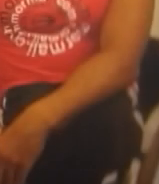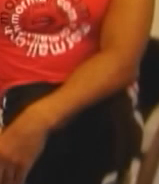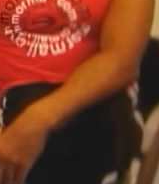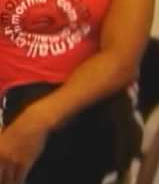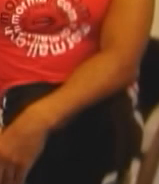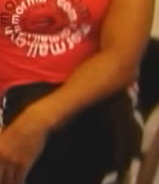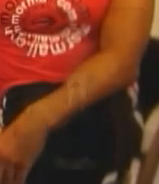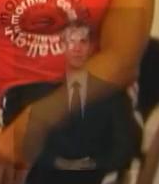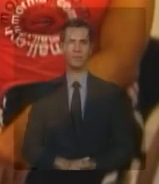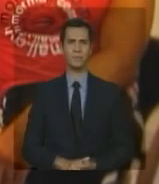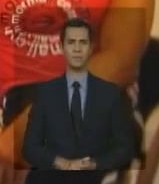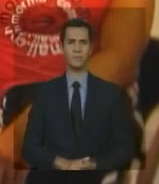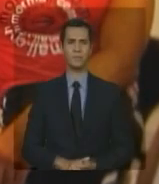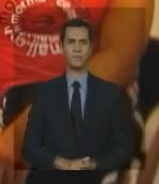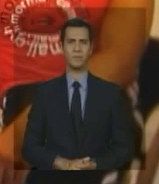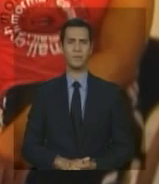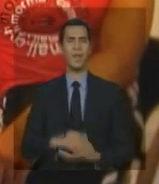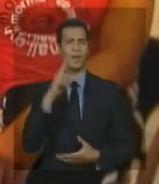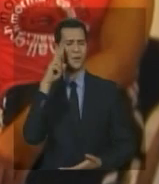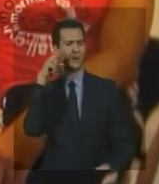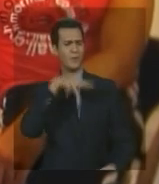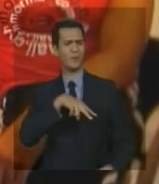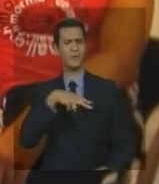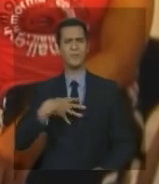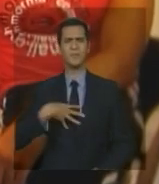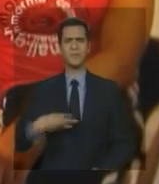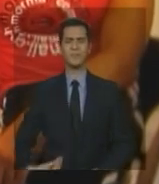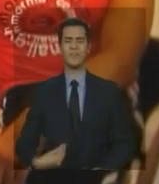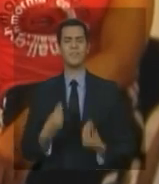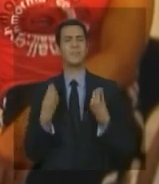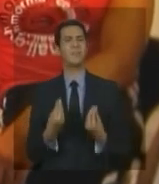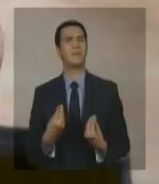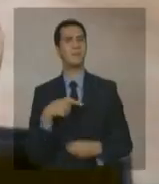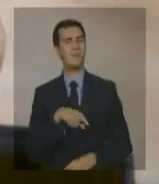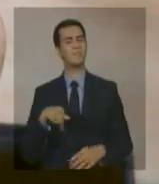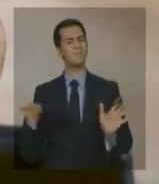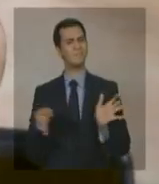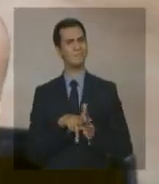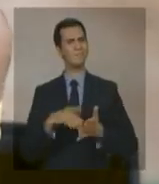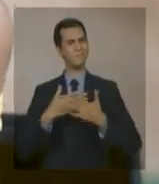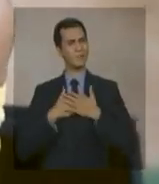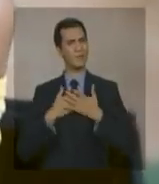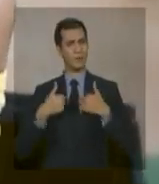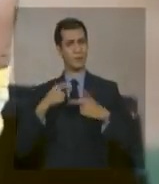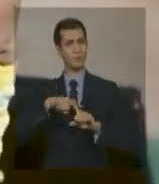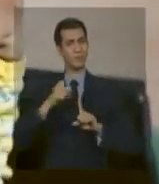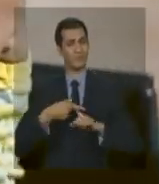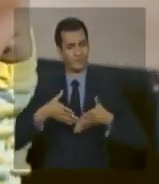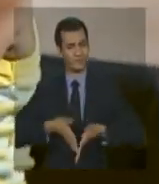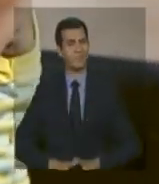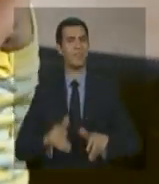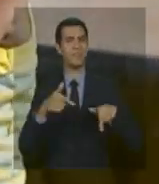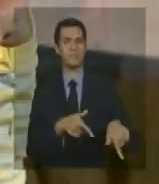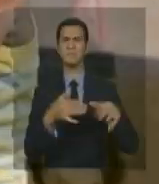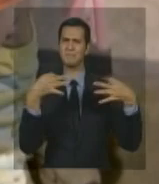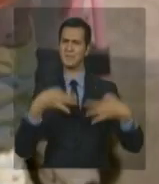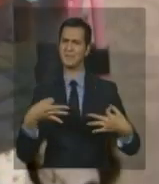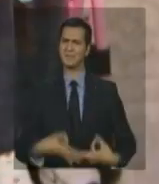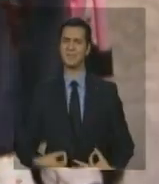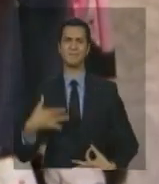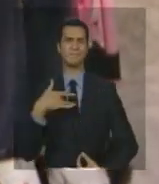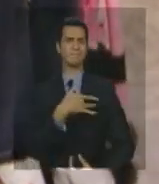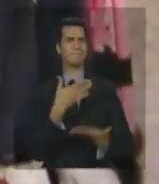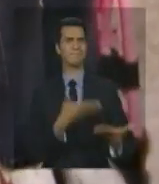Só eu olhar assim pra ela e dizer que ah, essa é a minha filha, que eu é quem gerei, tá perfeita aí.